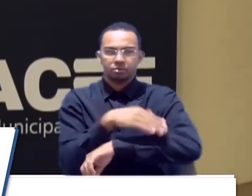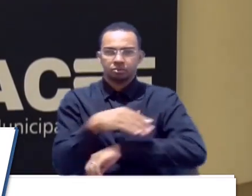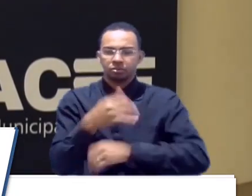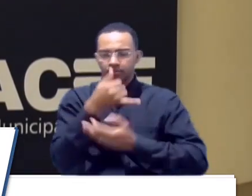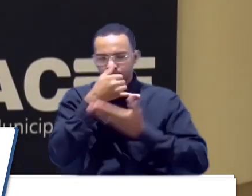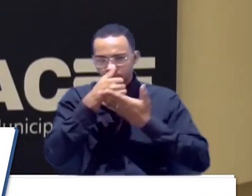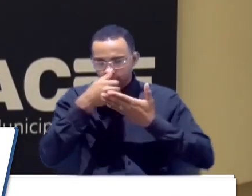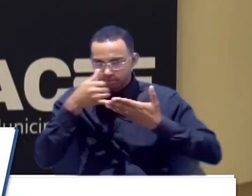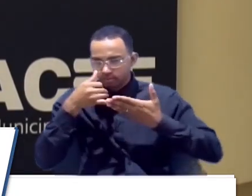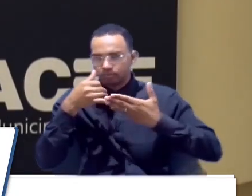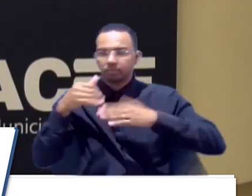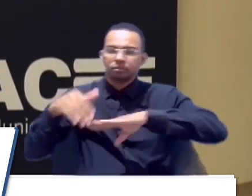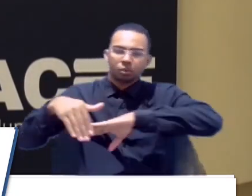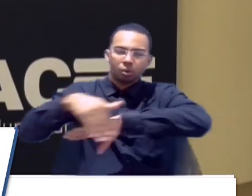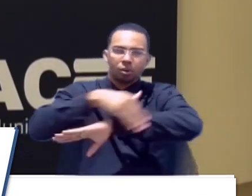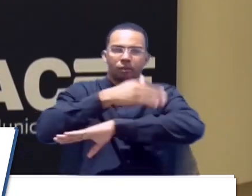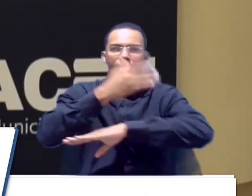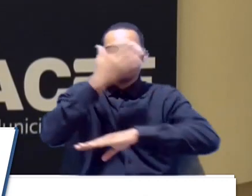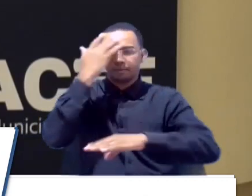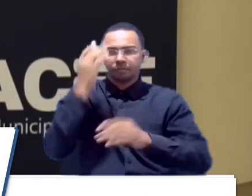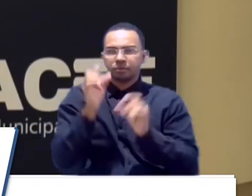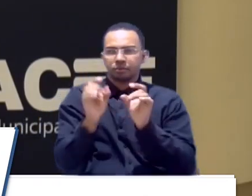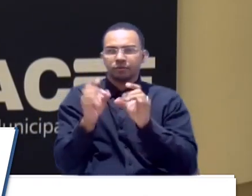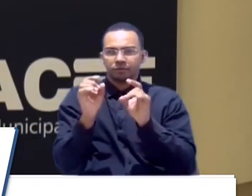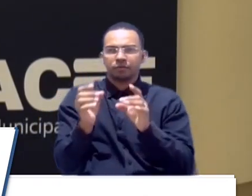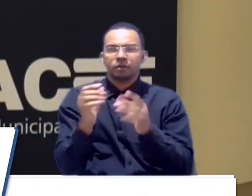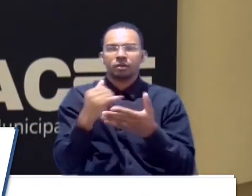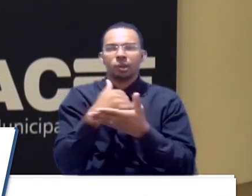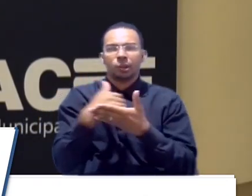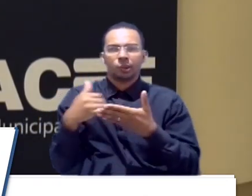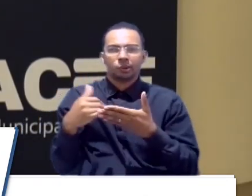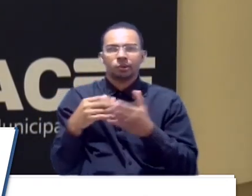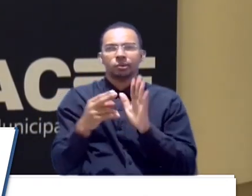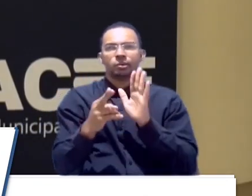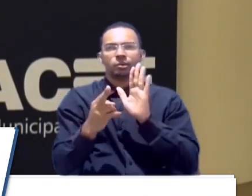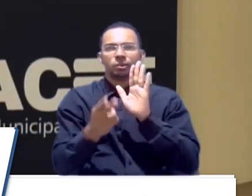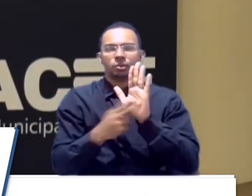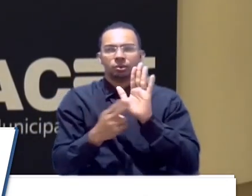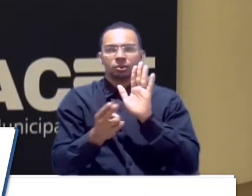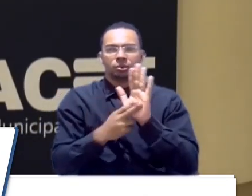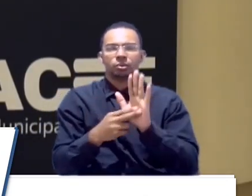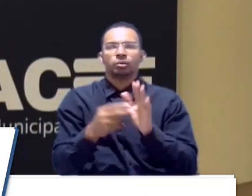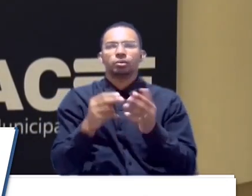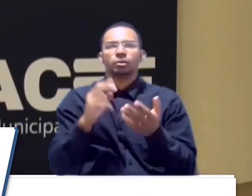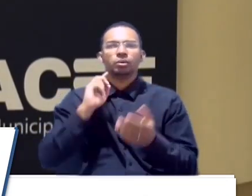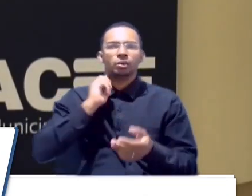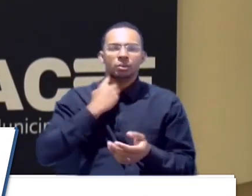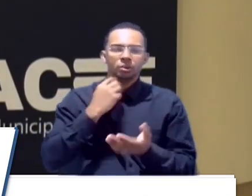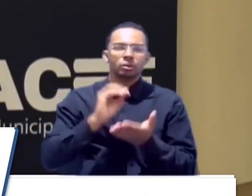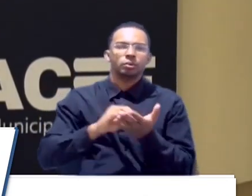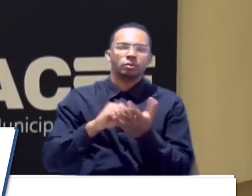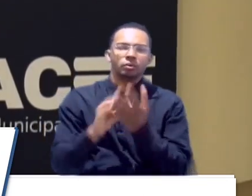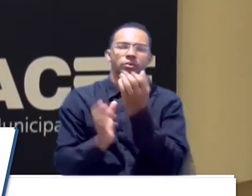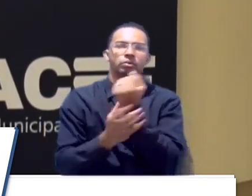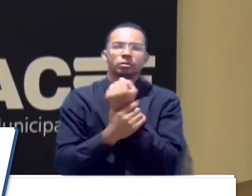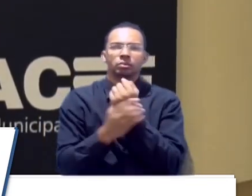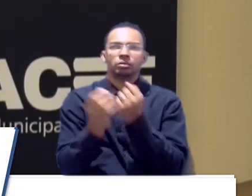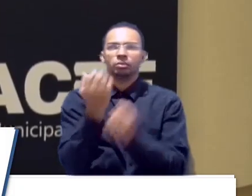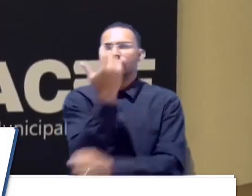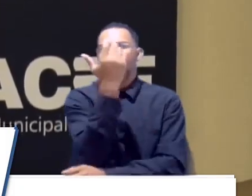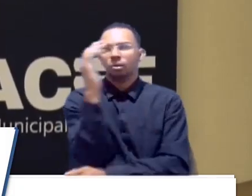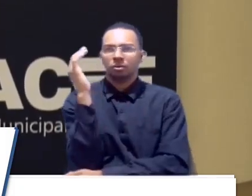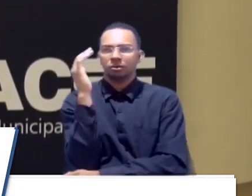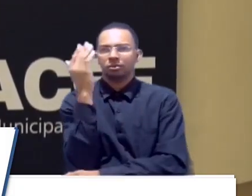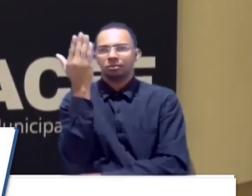drogas, tráfico de drogas lá dentro, falta de segurança, lixo, mato alto, ou seja, o bosque